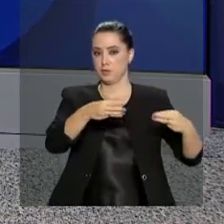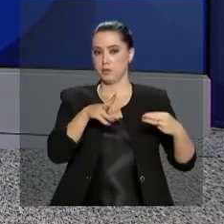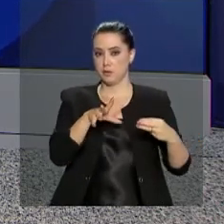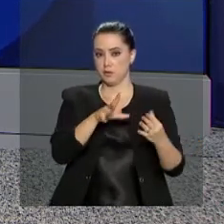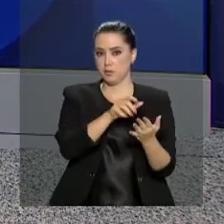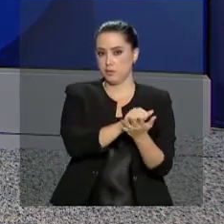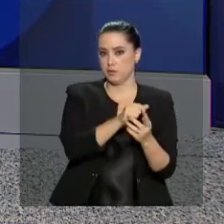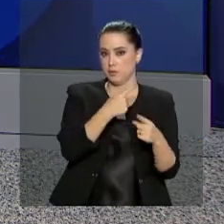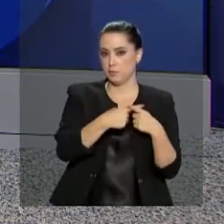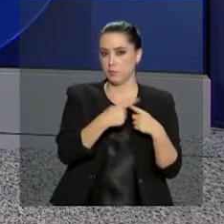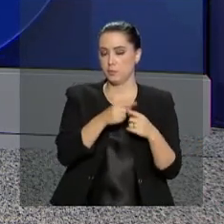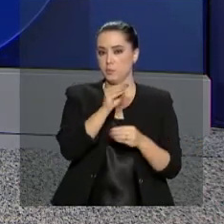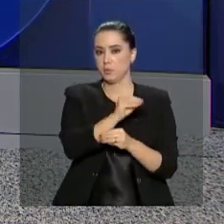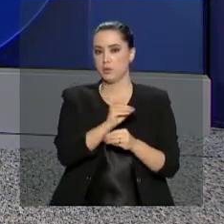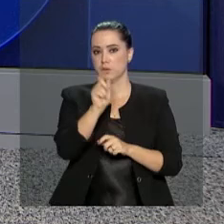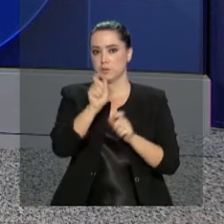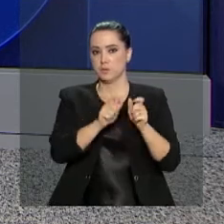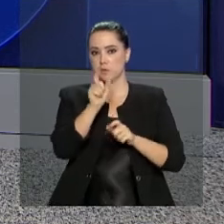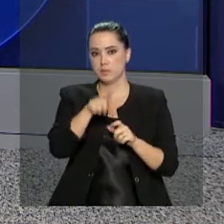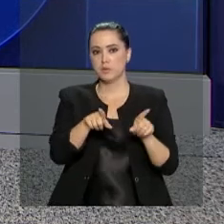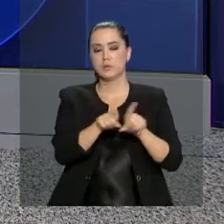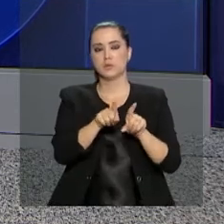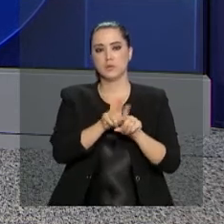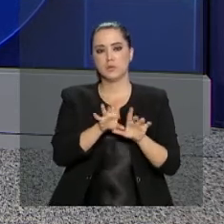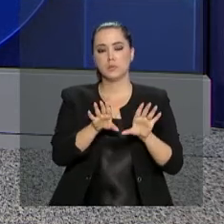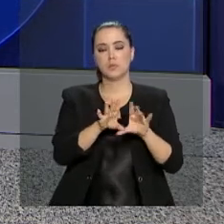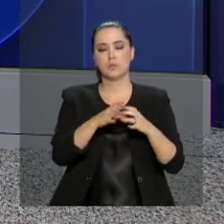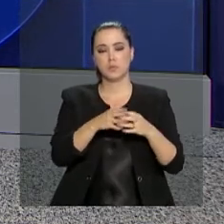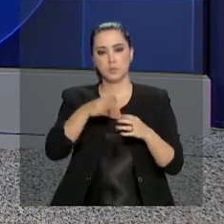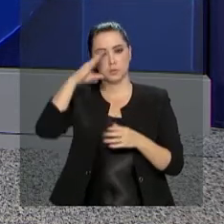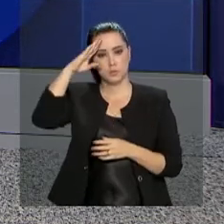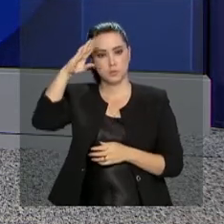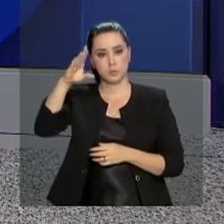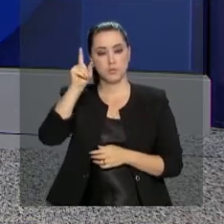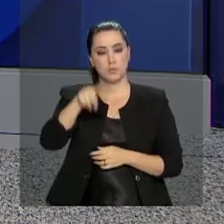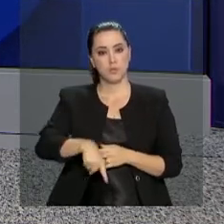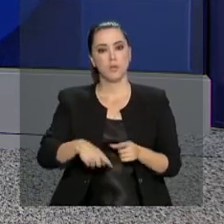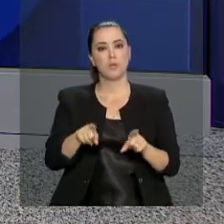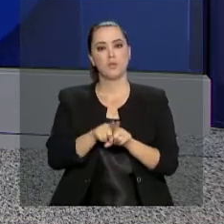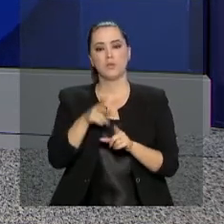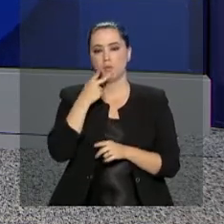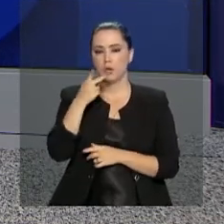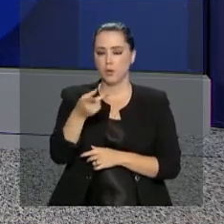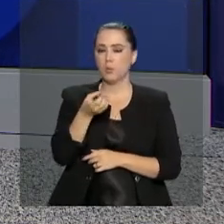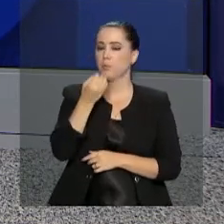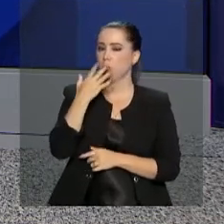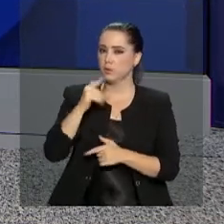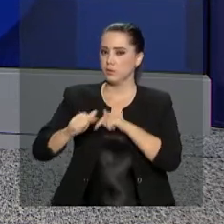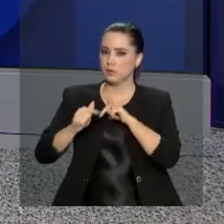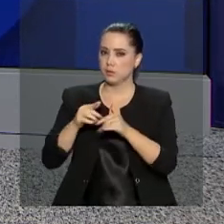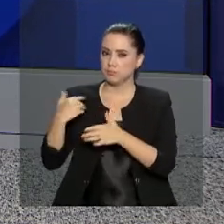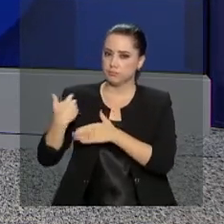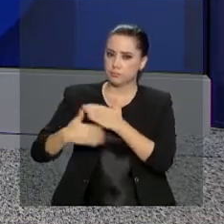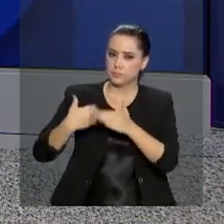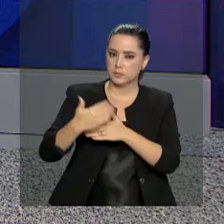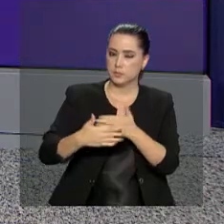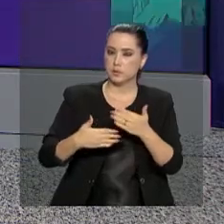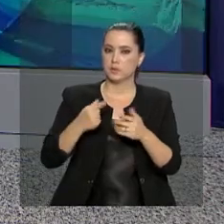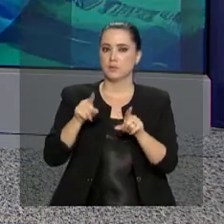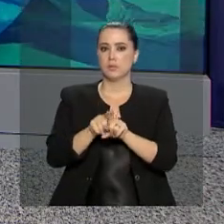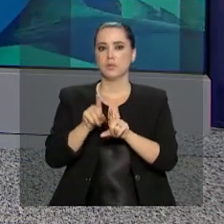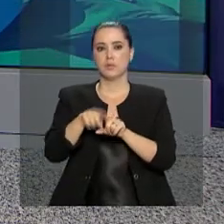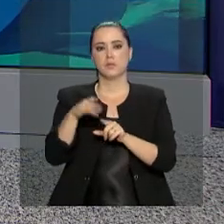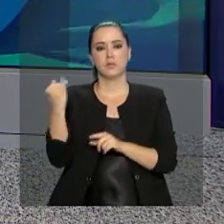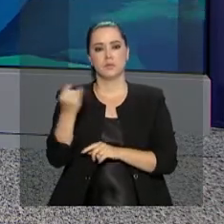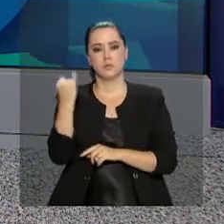atendimento a esses imigrantes é feito também pelas forças armadas o general elogiou o trabalho que vem sendo decidido em copenhague